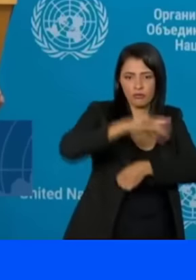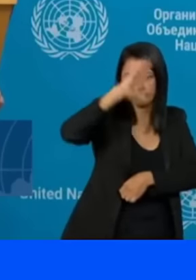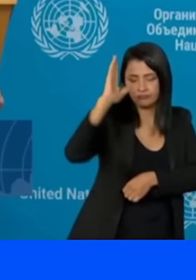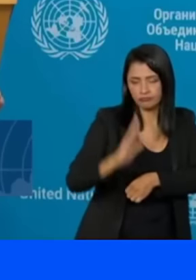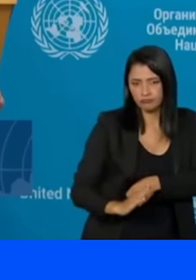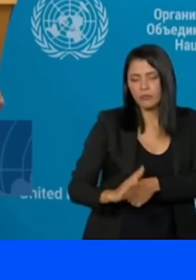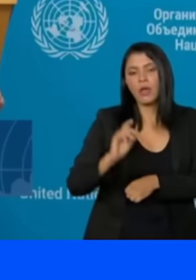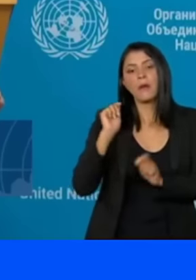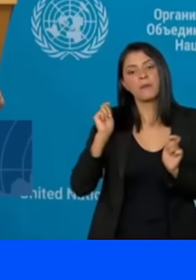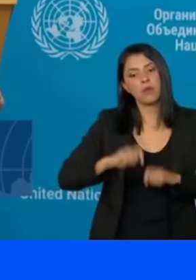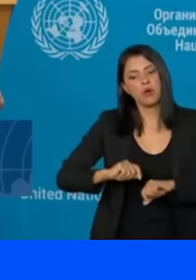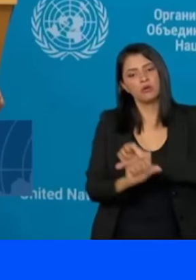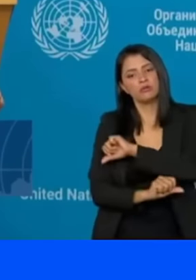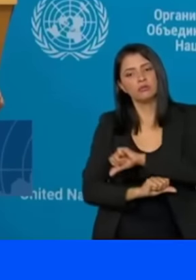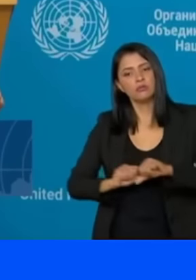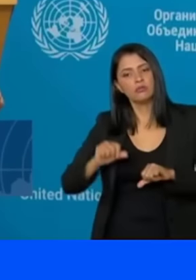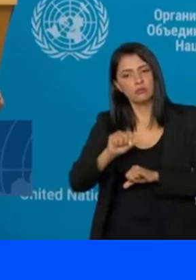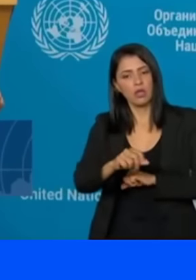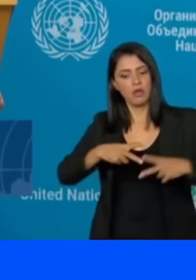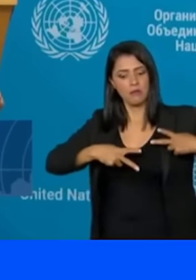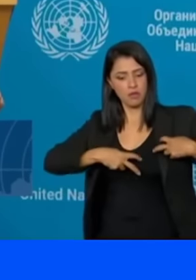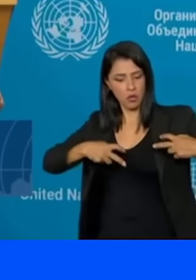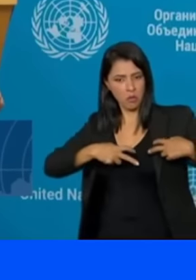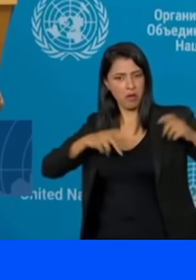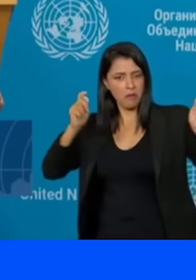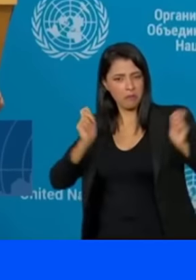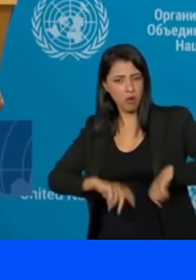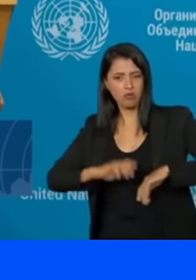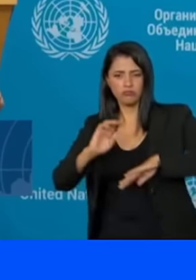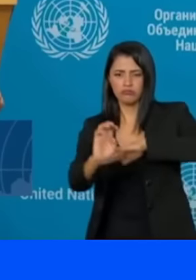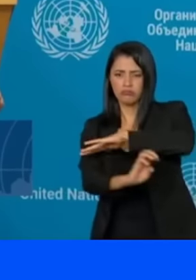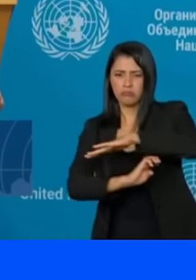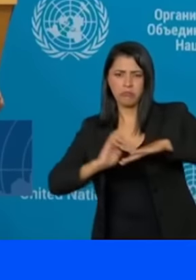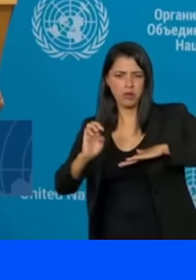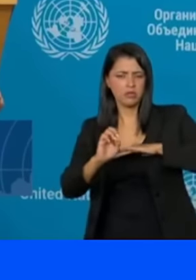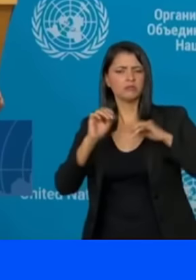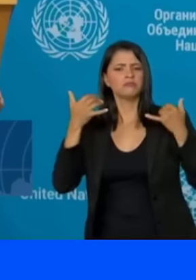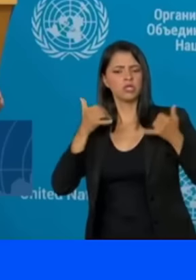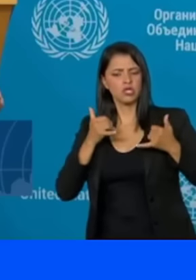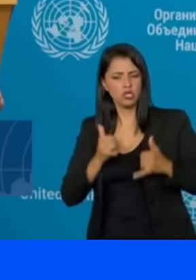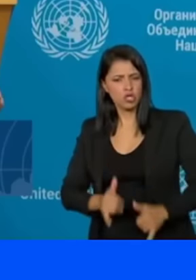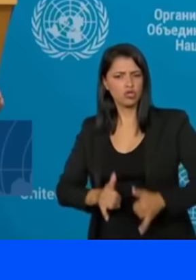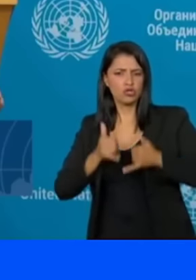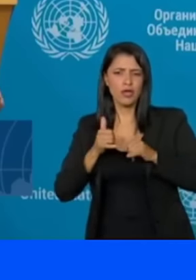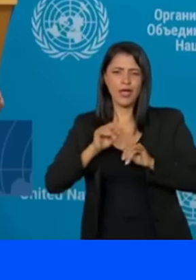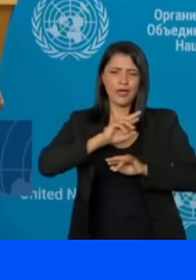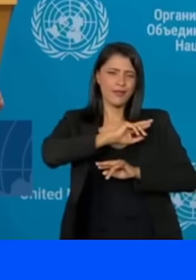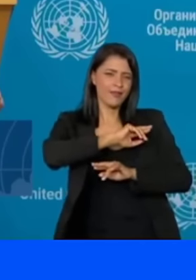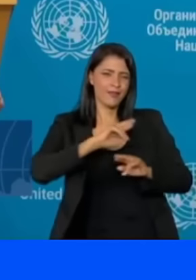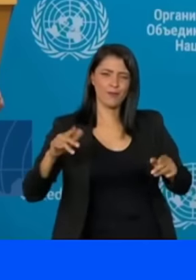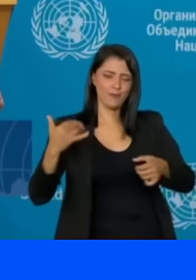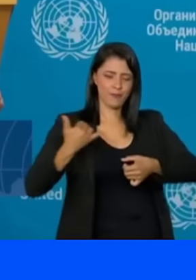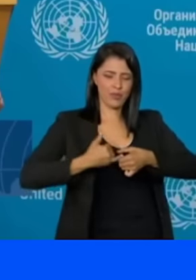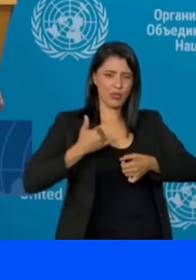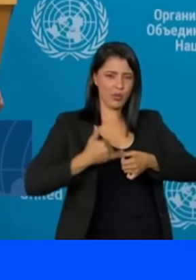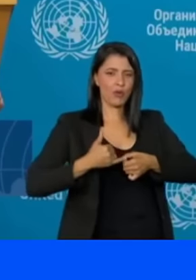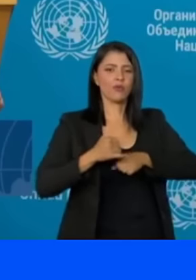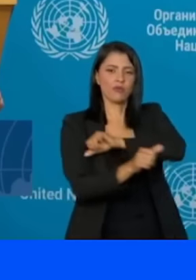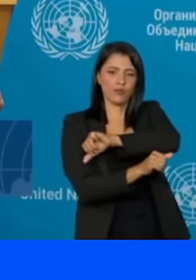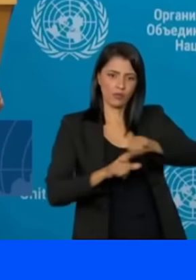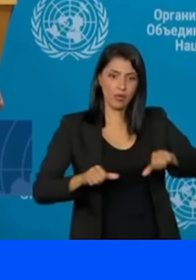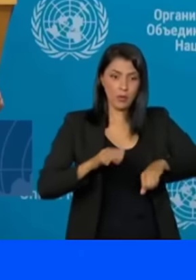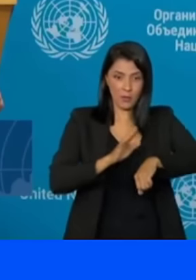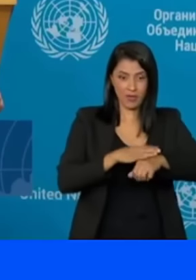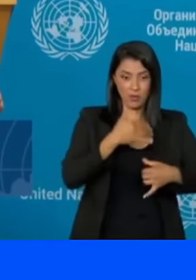possa transformar a Petrobras numa empresa de energia e não numa empresa de petróleo. Quando o